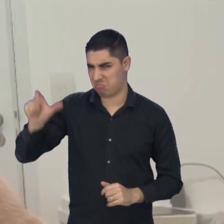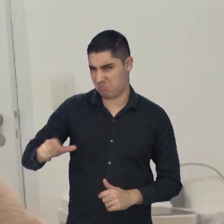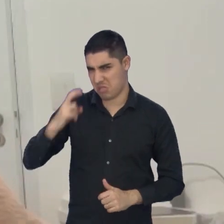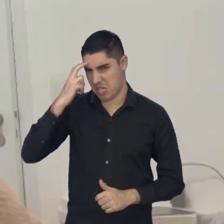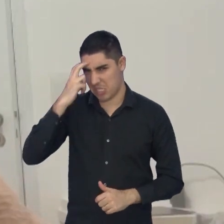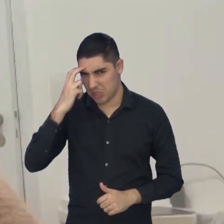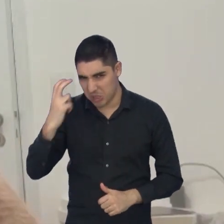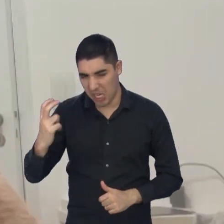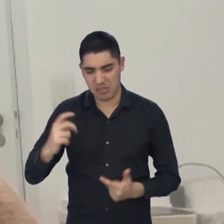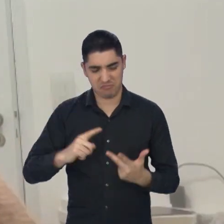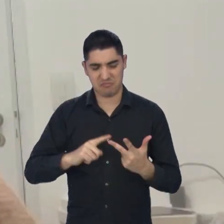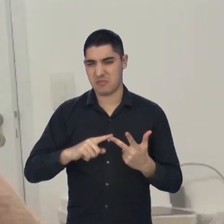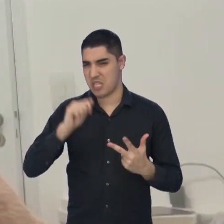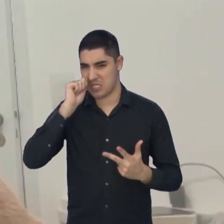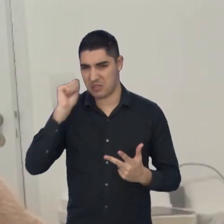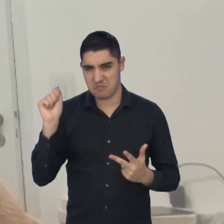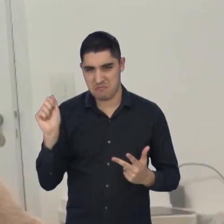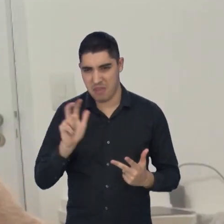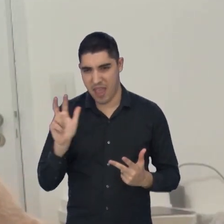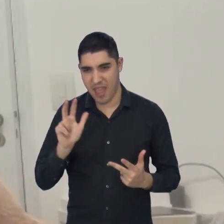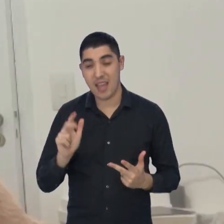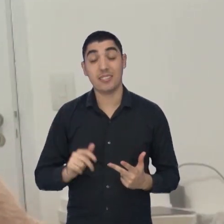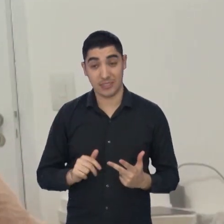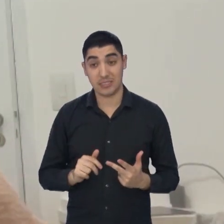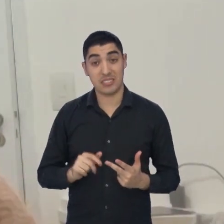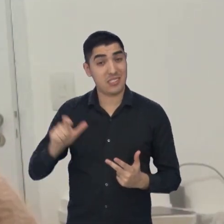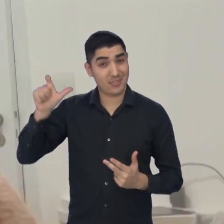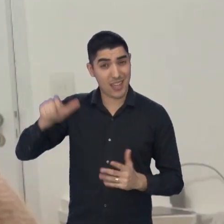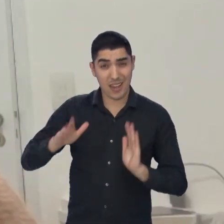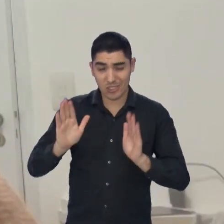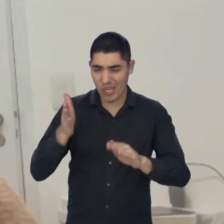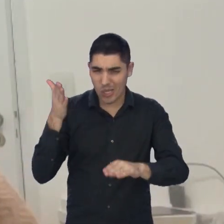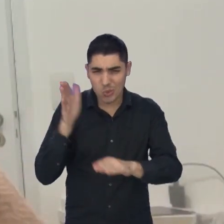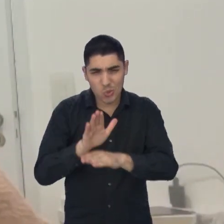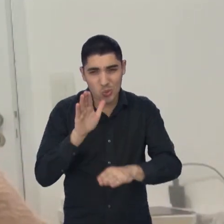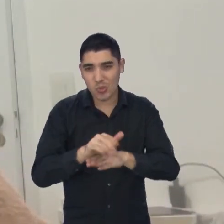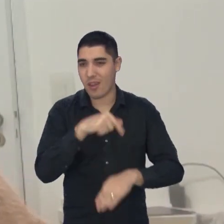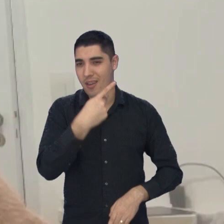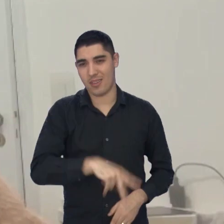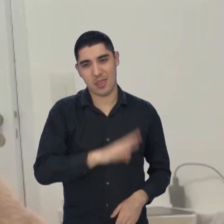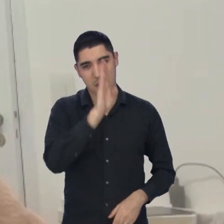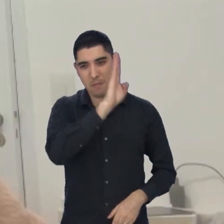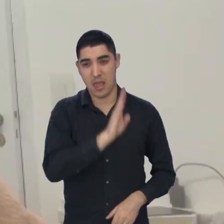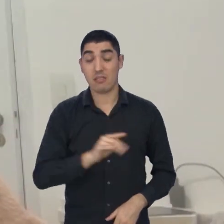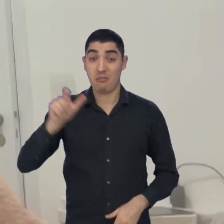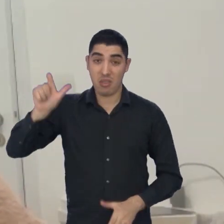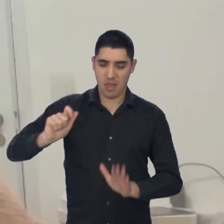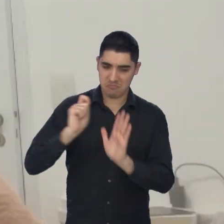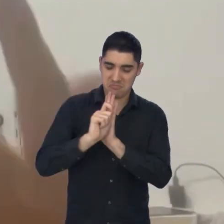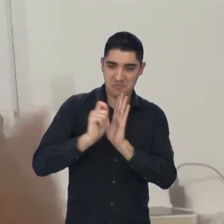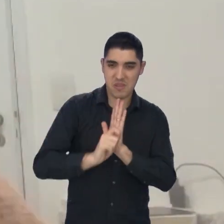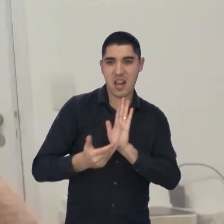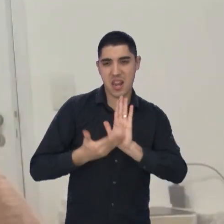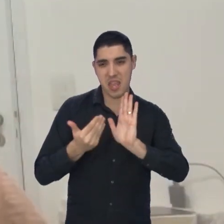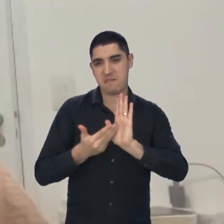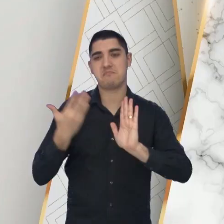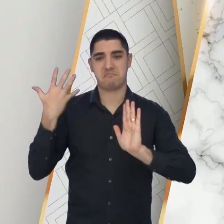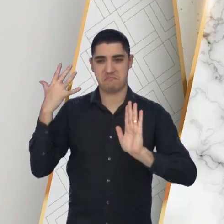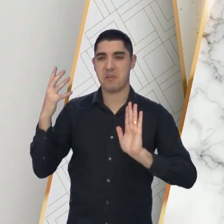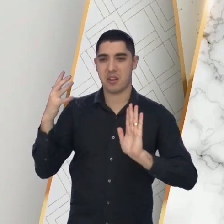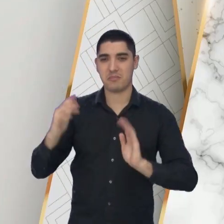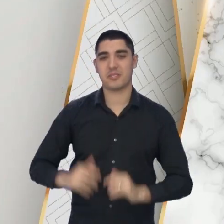inteligente, esperta e já contribuiu bastante com o Brasil com os livros que escreveu. Parabéns,